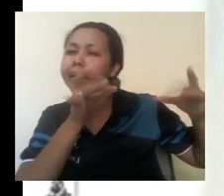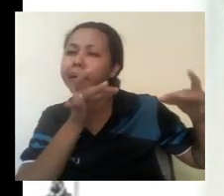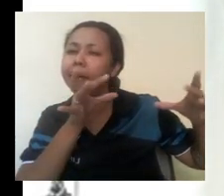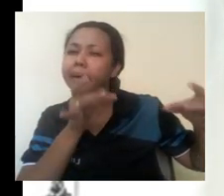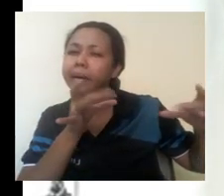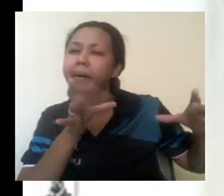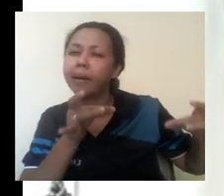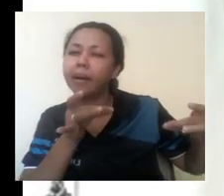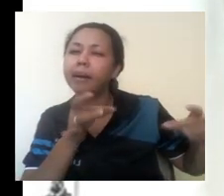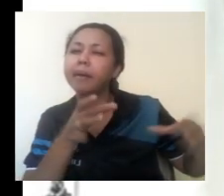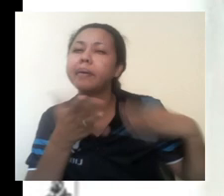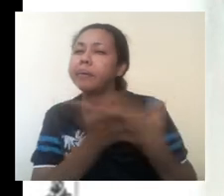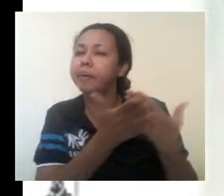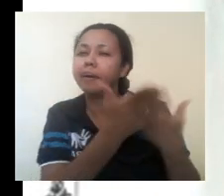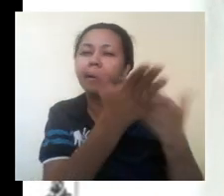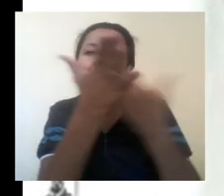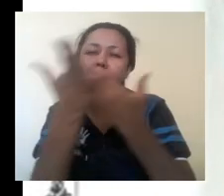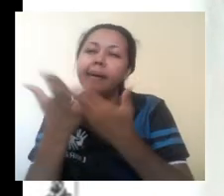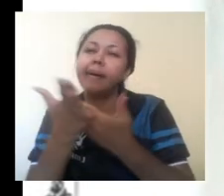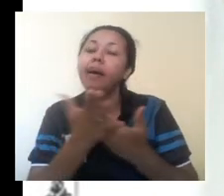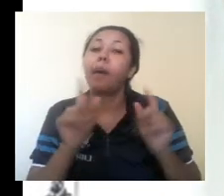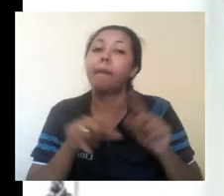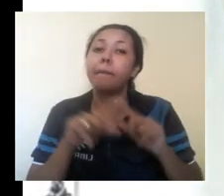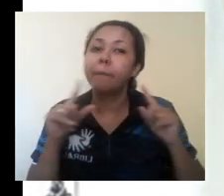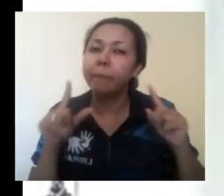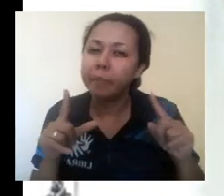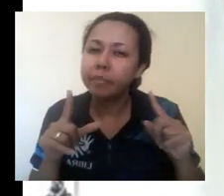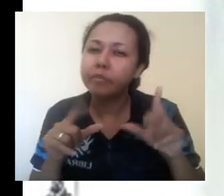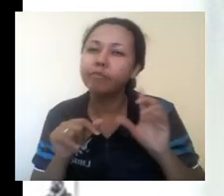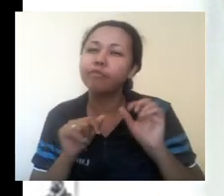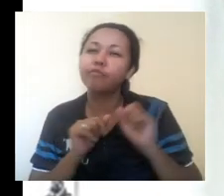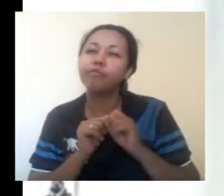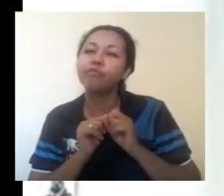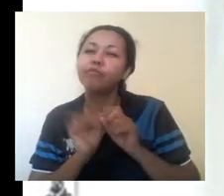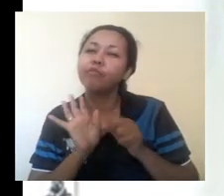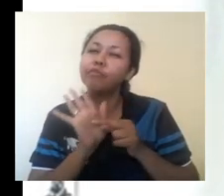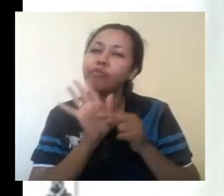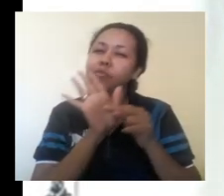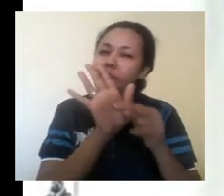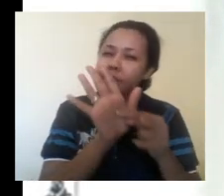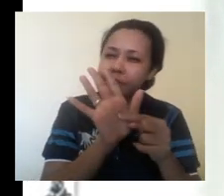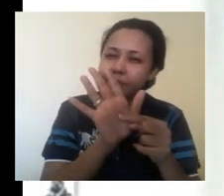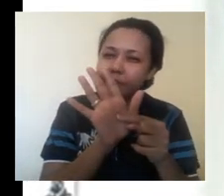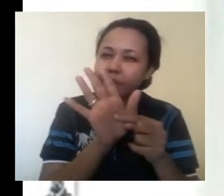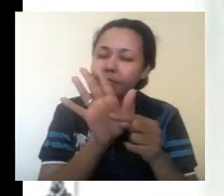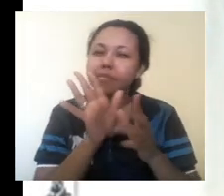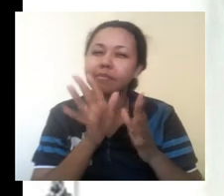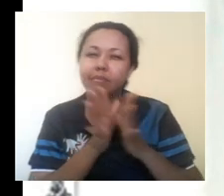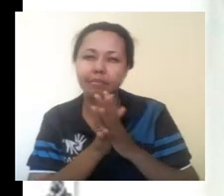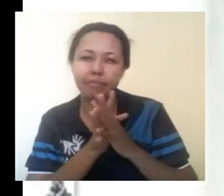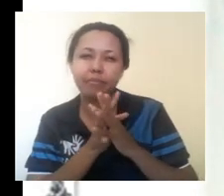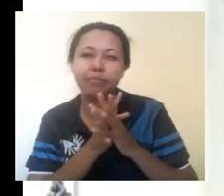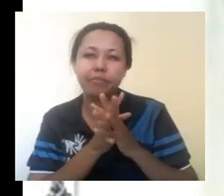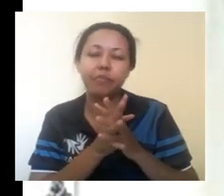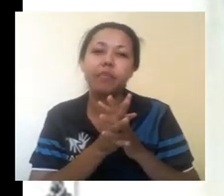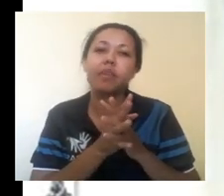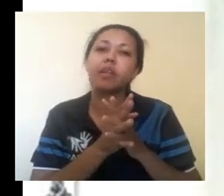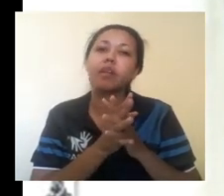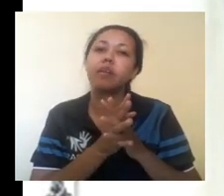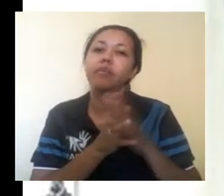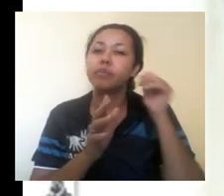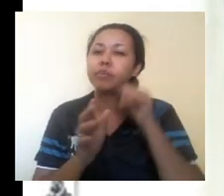vai falar de uma... Aqui, ó, o pastor colocou Lucas 5, 2,